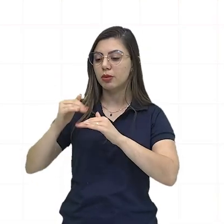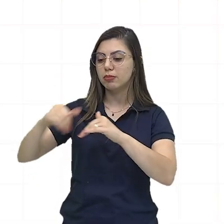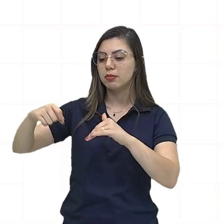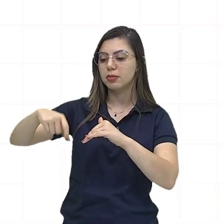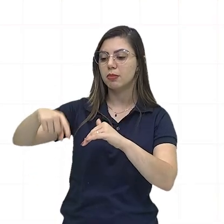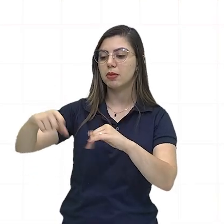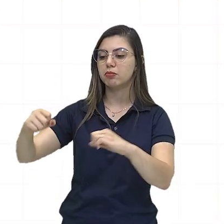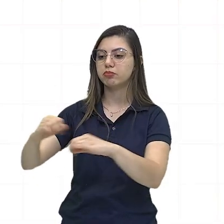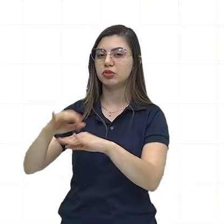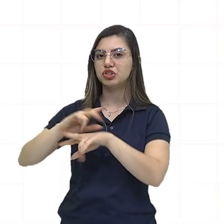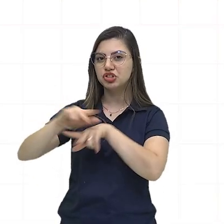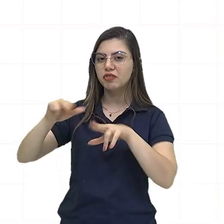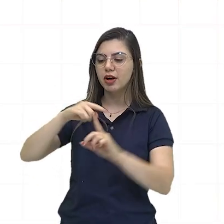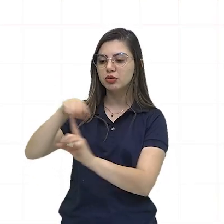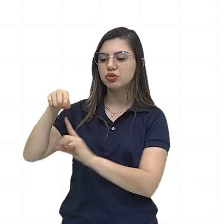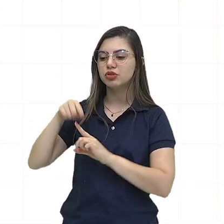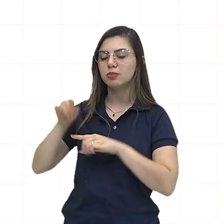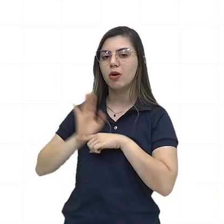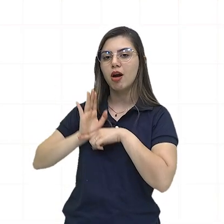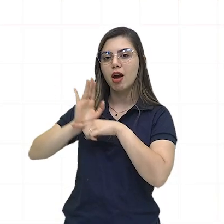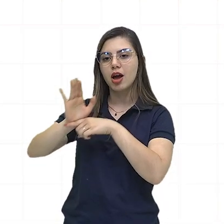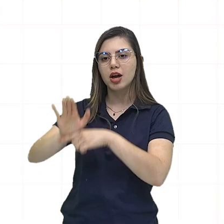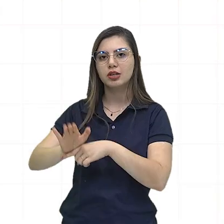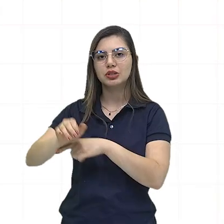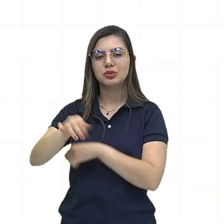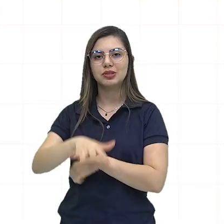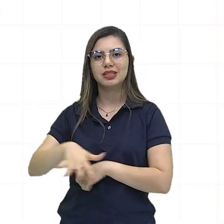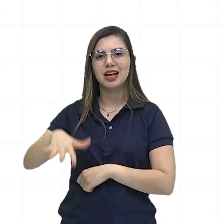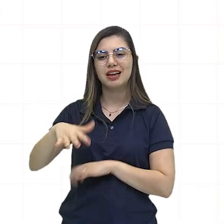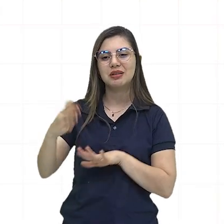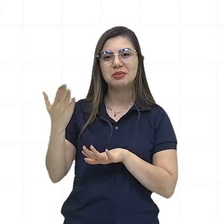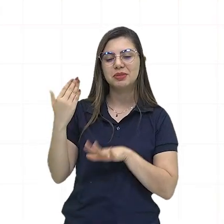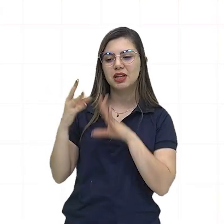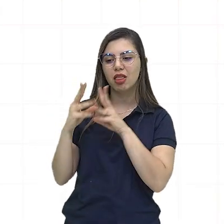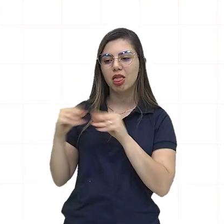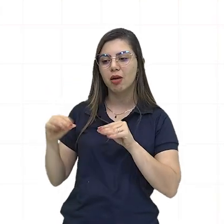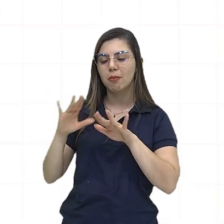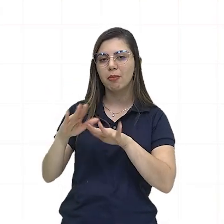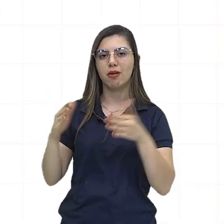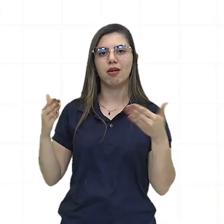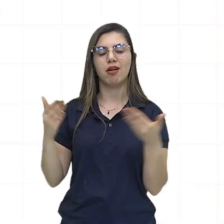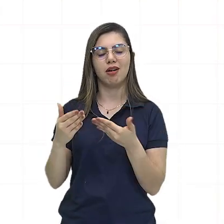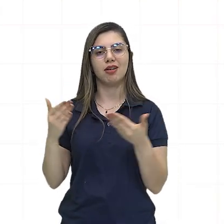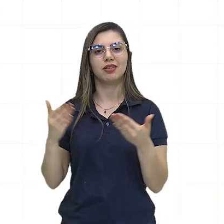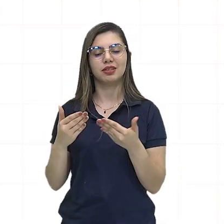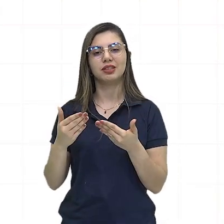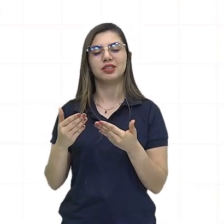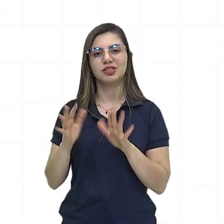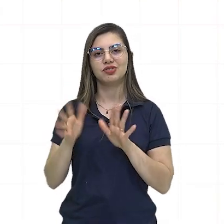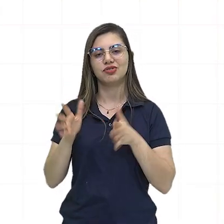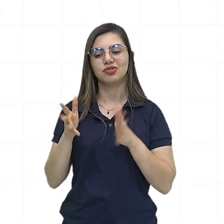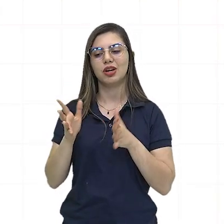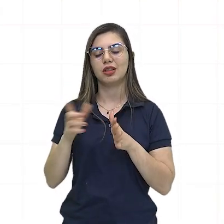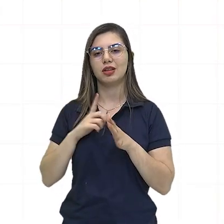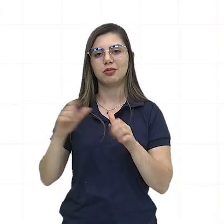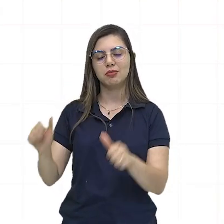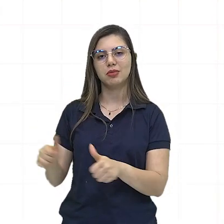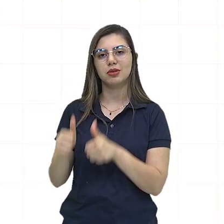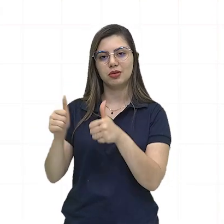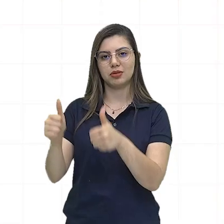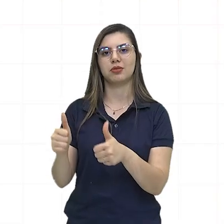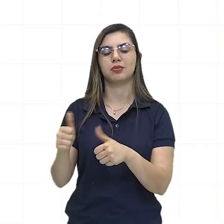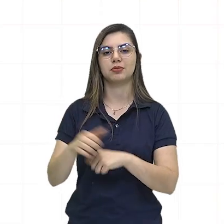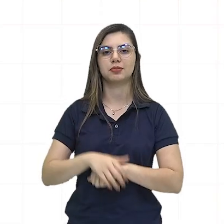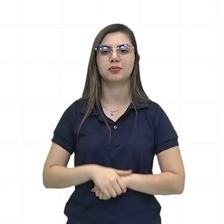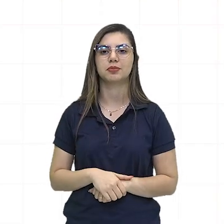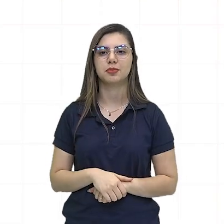elas vão ajudar na recuperação de áreas degradadas por meio da integração de culturas anuais e